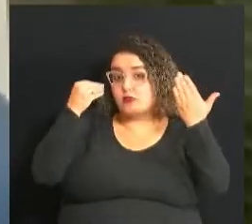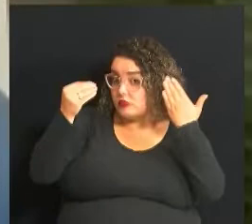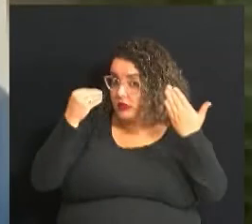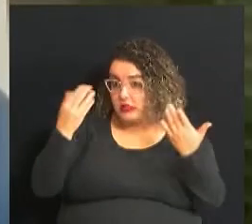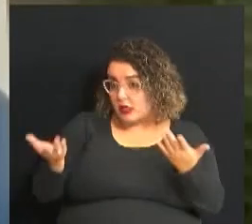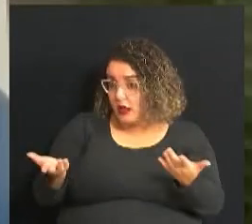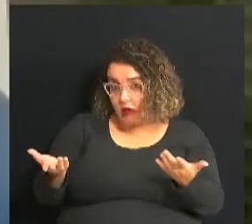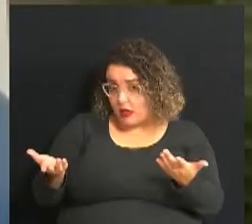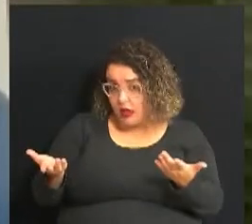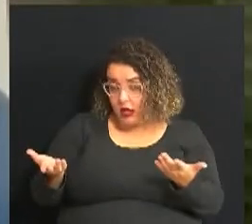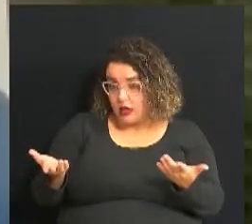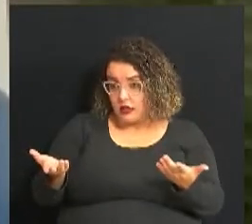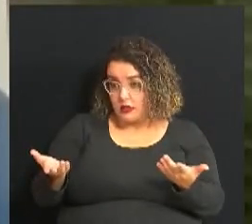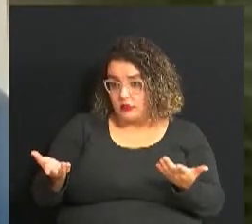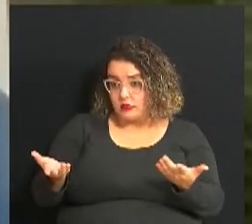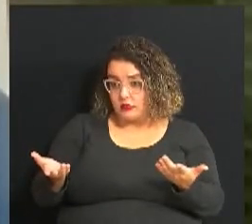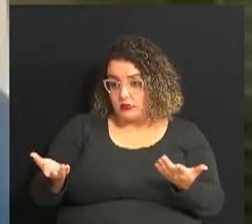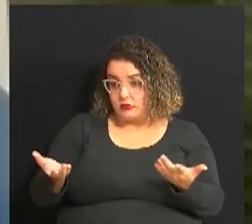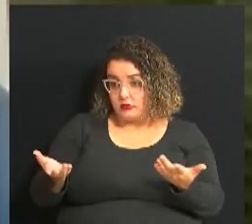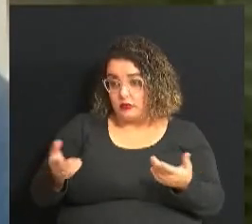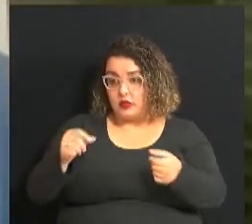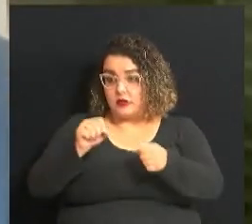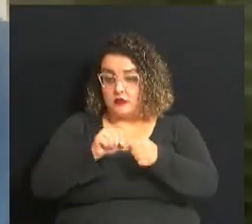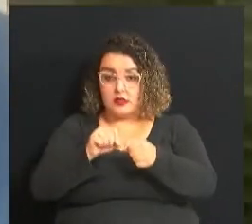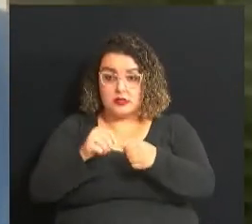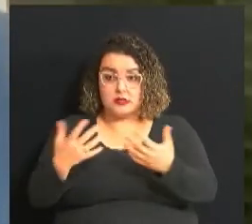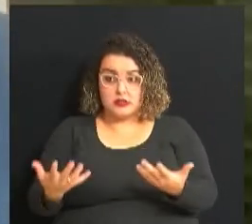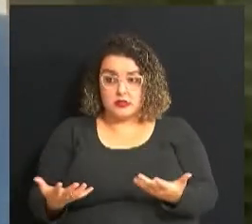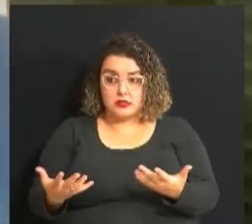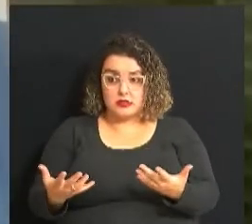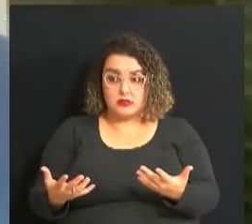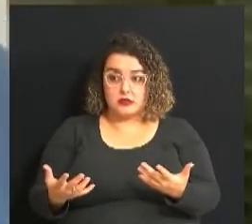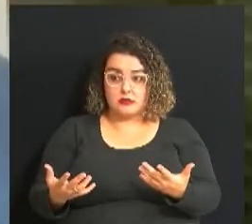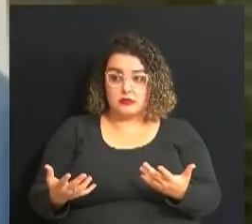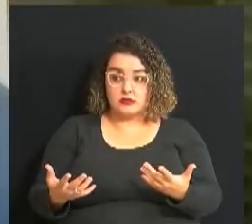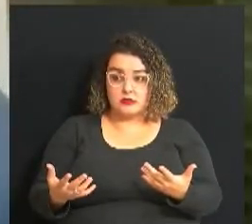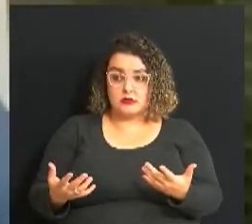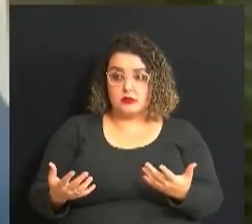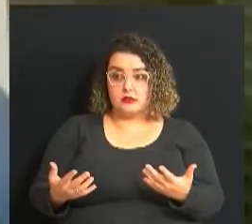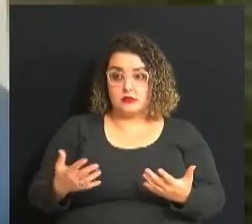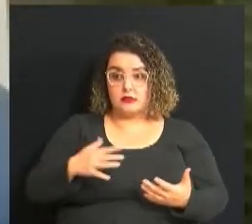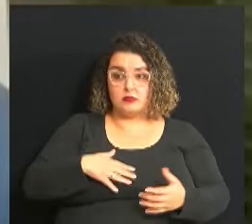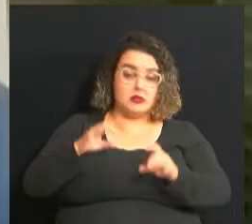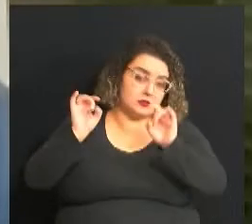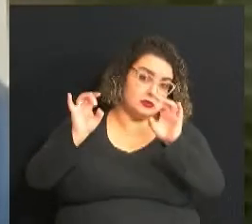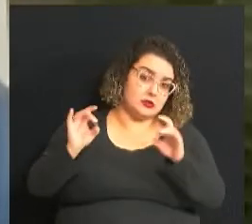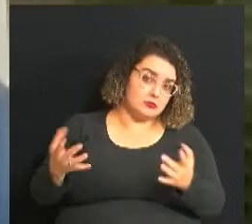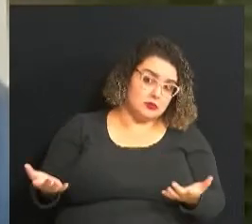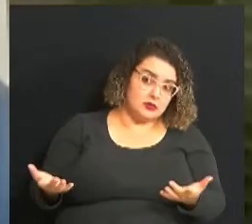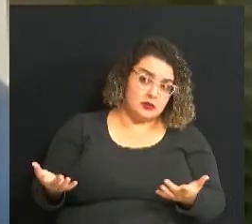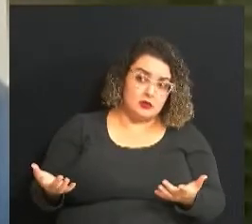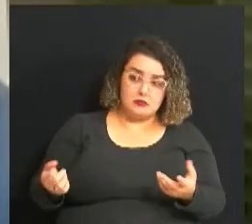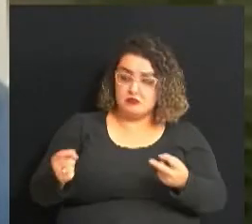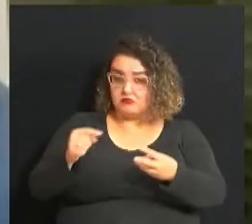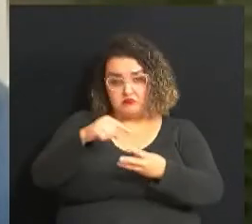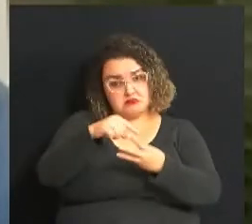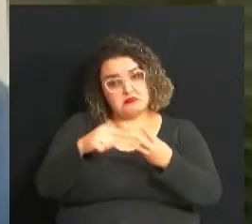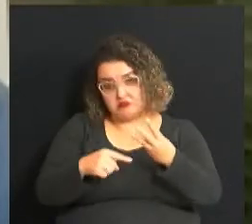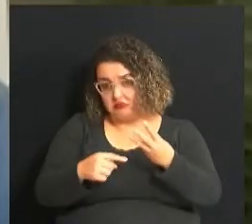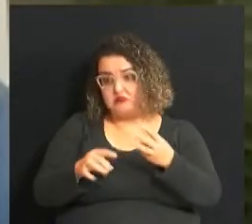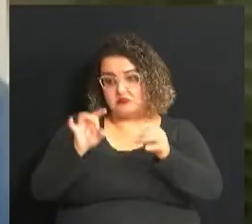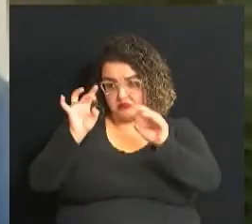aqui fazendo, sabe, uma autopromoção da minha especialidade, mas eu acho que, sim, são esses especialistas que deveriam